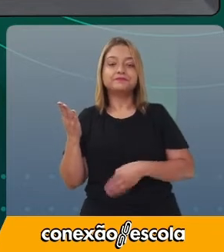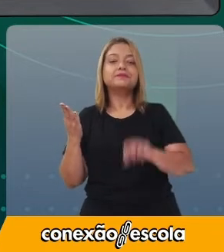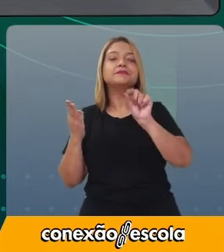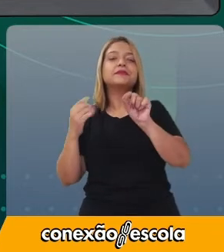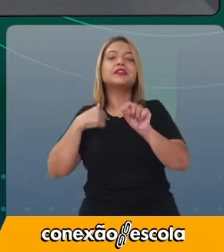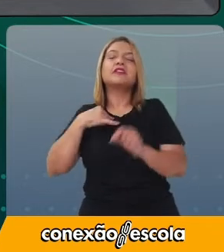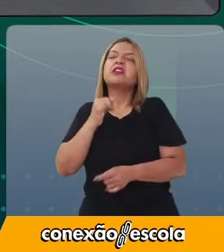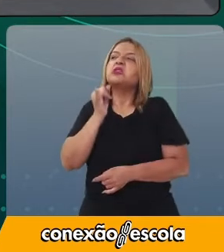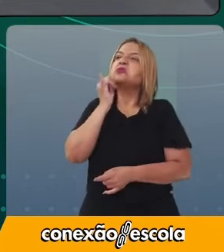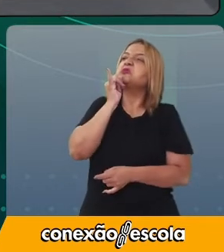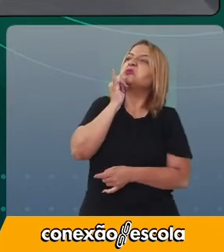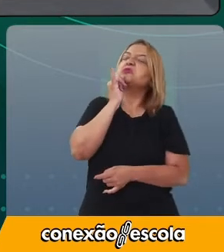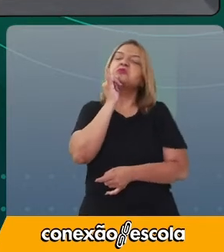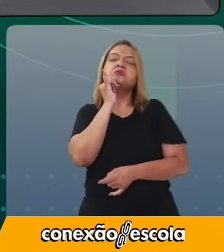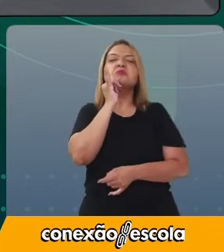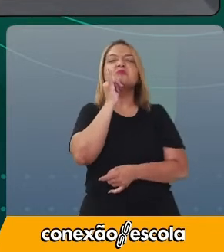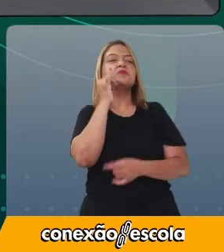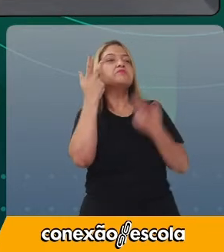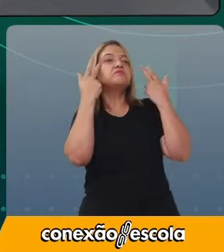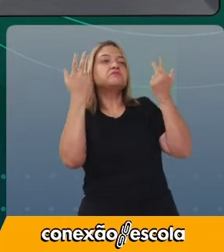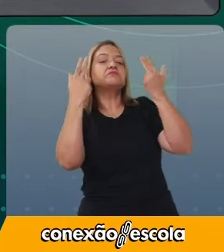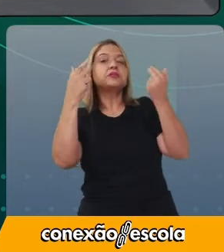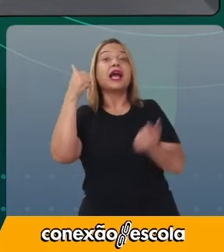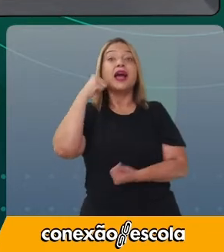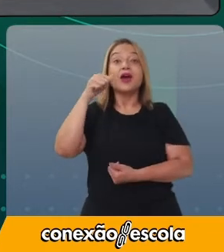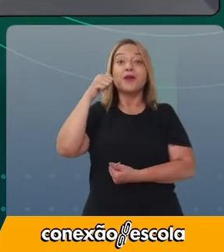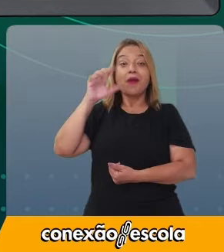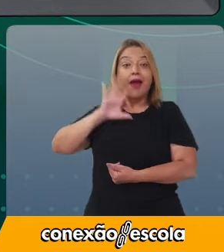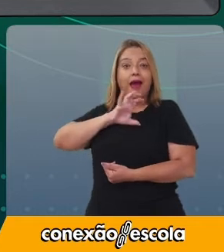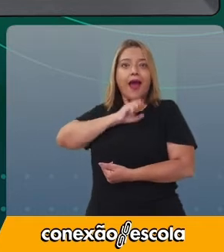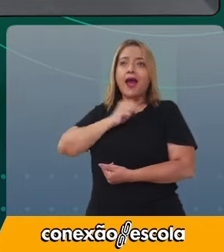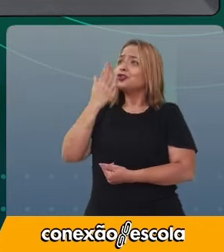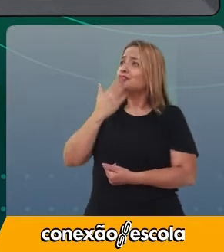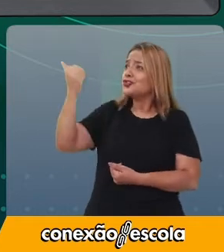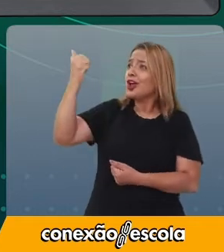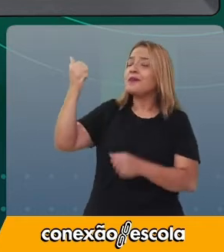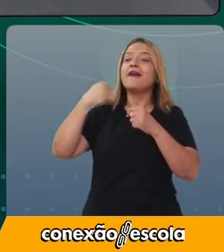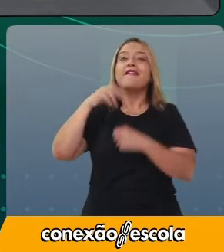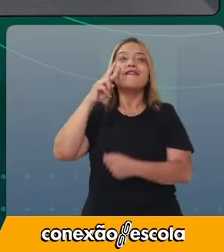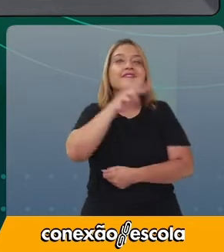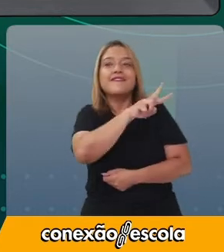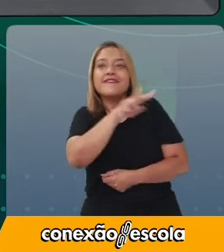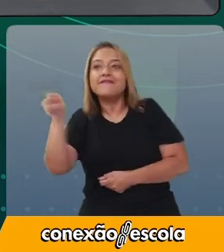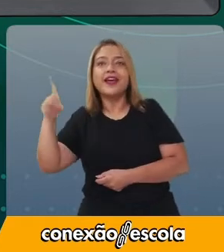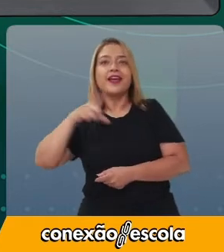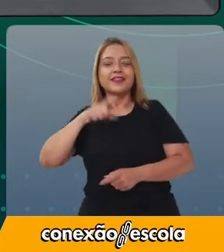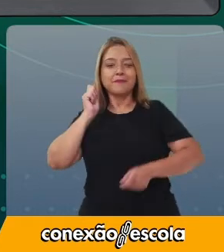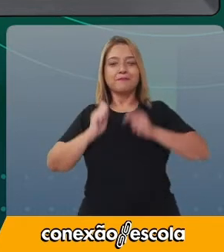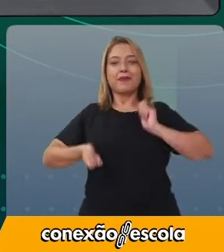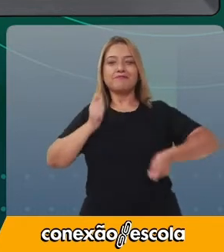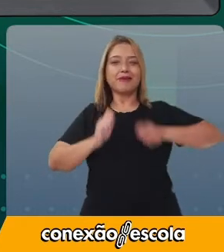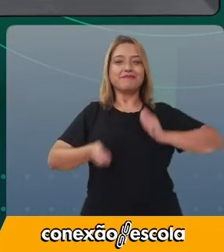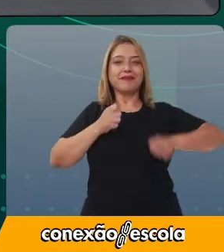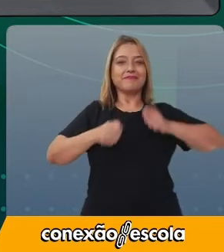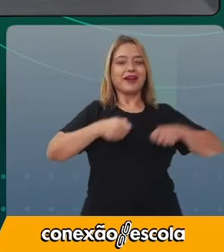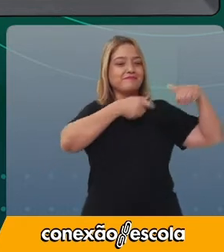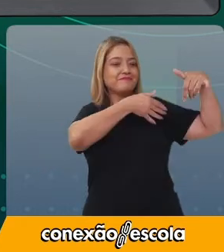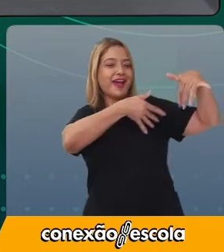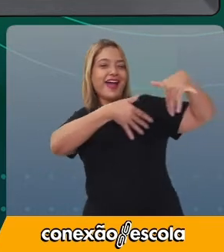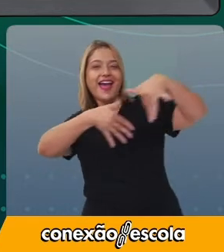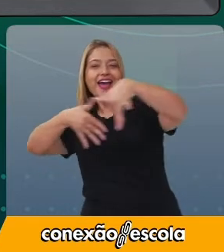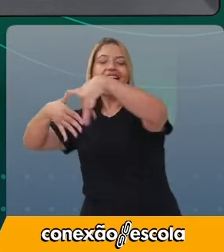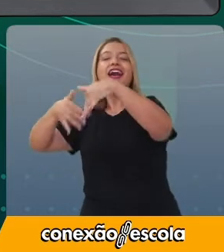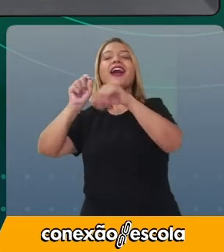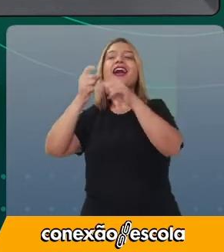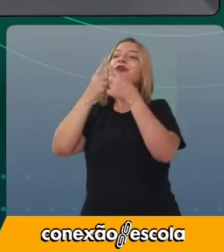na vida, o meu amor me chamou para ver a banda passar, cantando coisas de